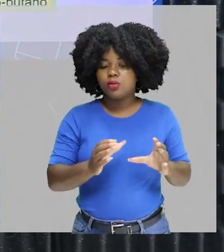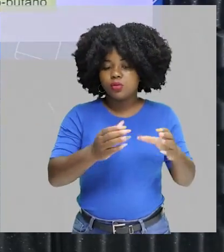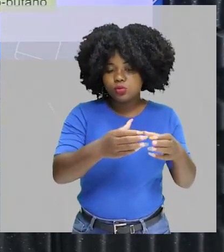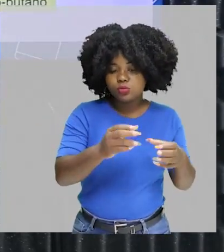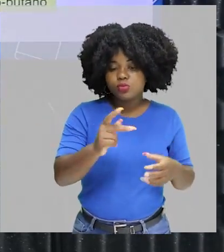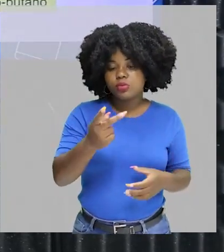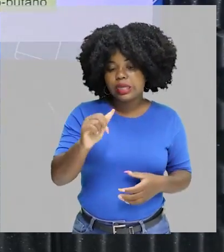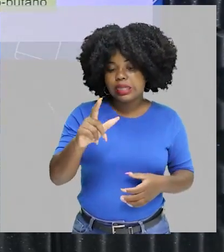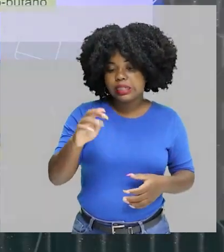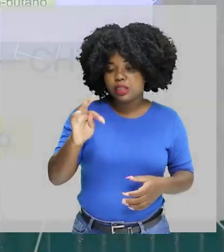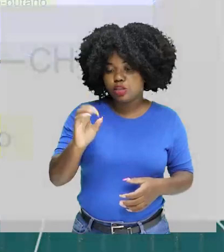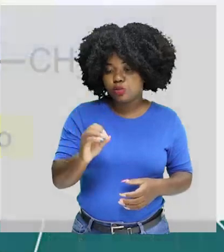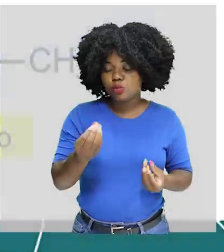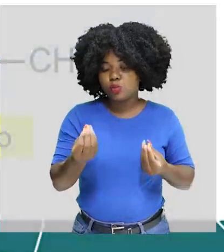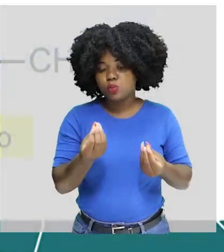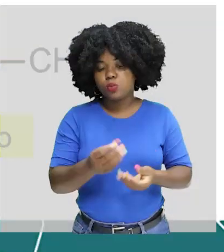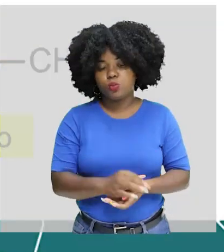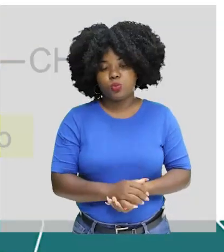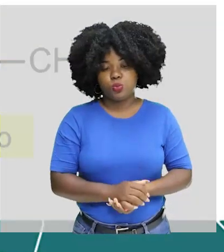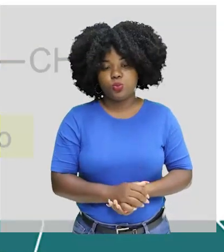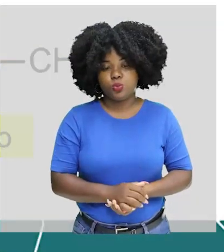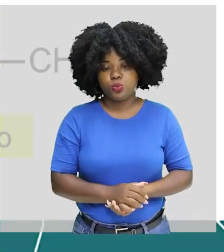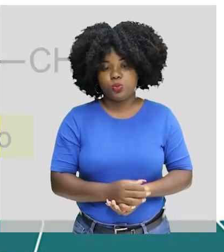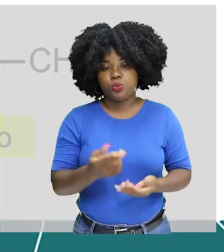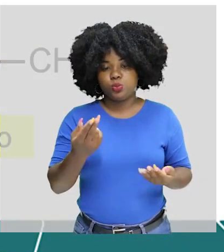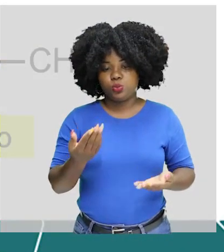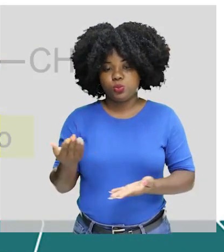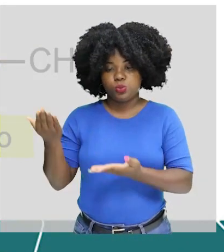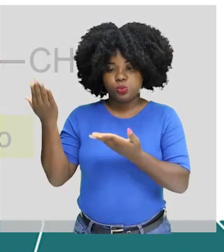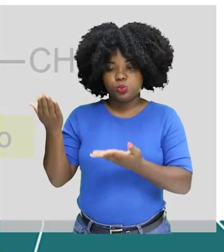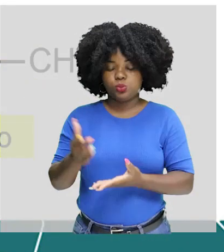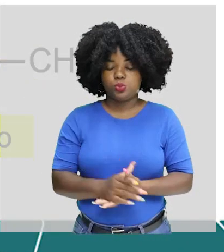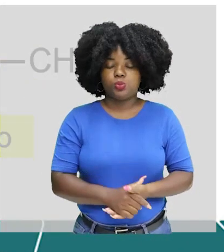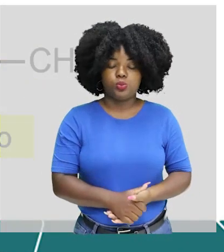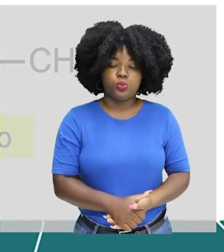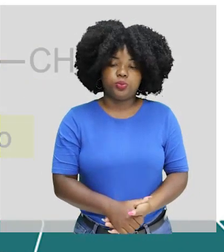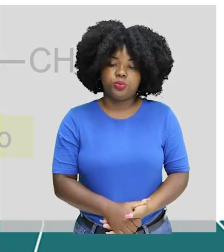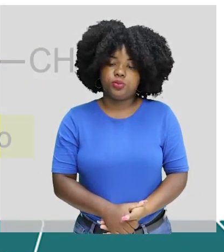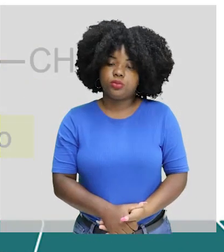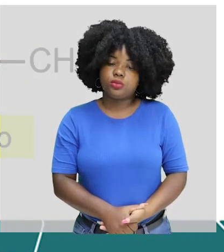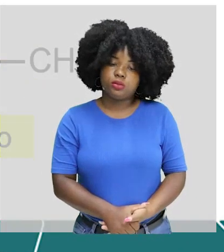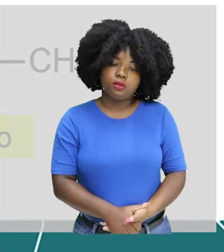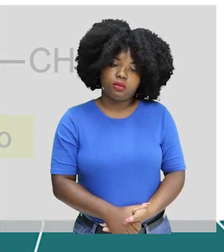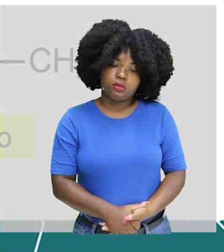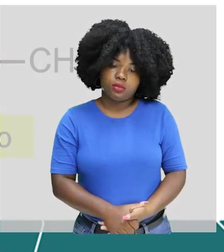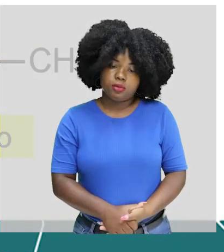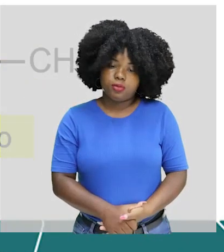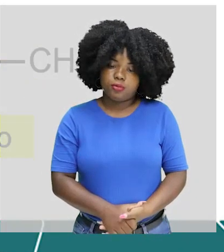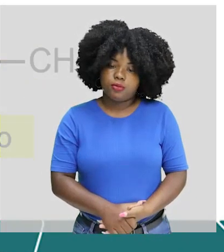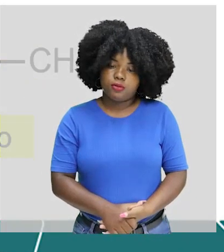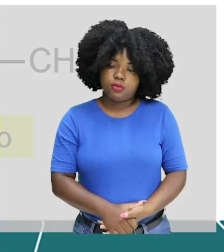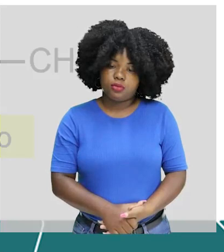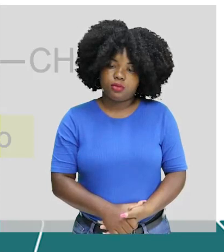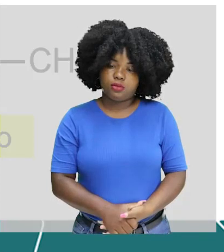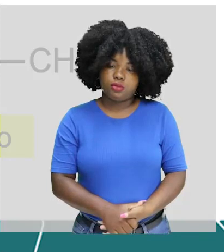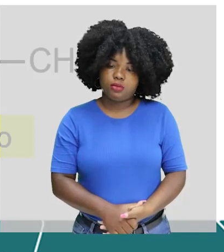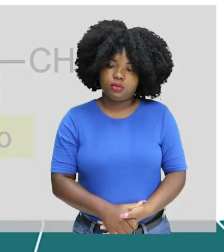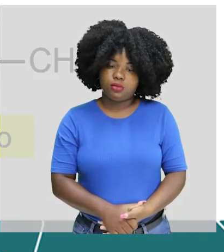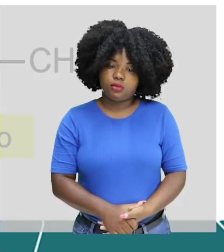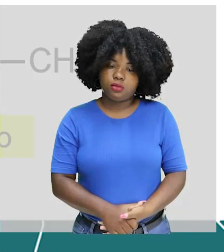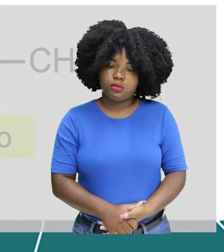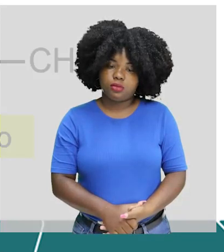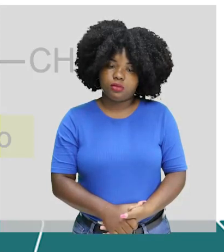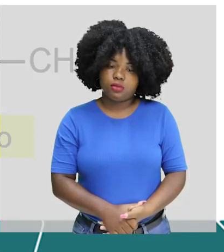haletos orgânicos, certo? A nomenclatura para os haletos orgânicos é definida pelas regras